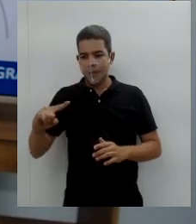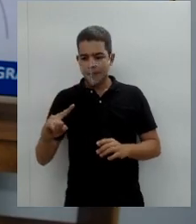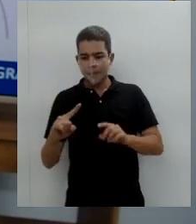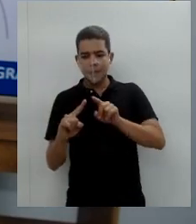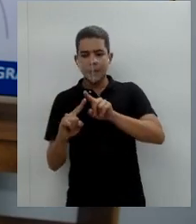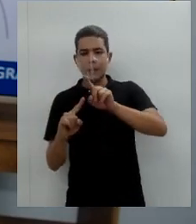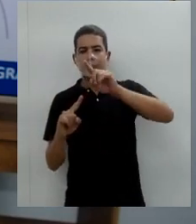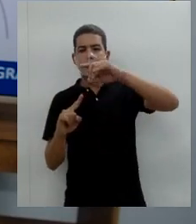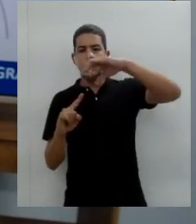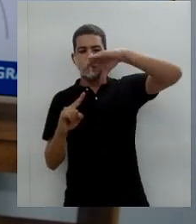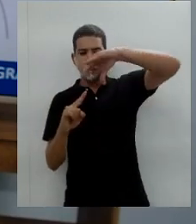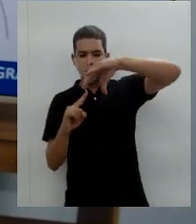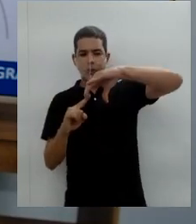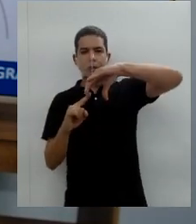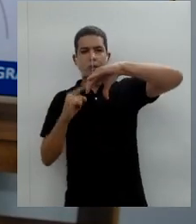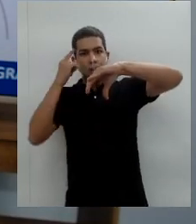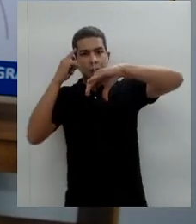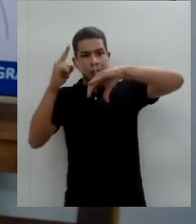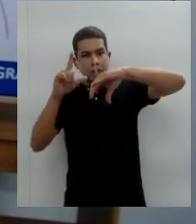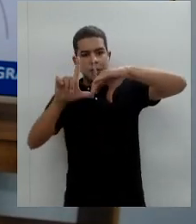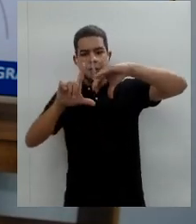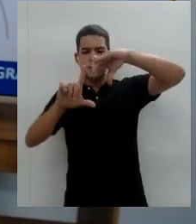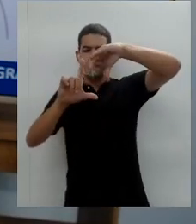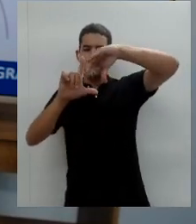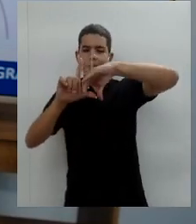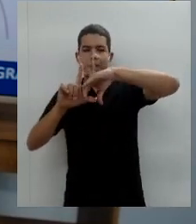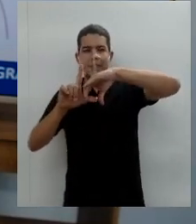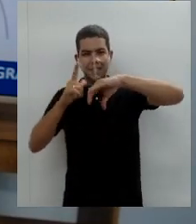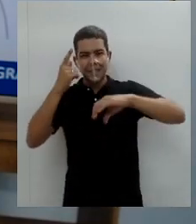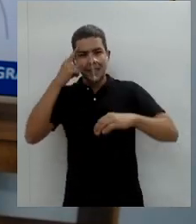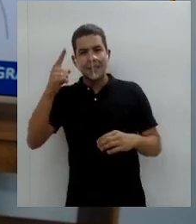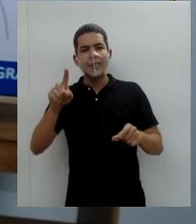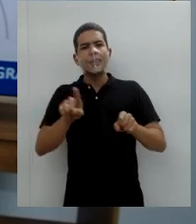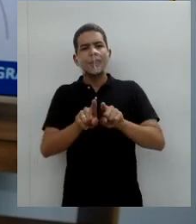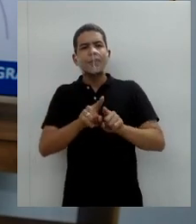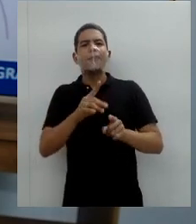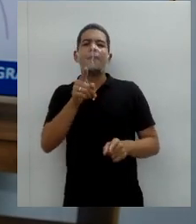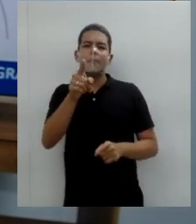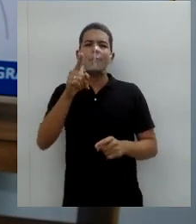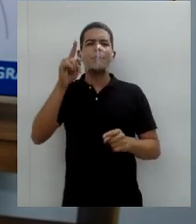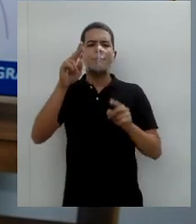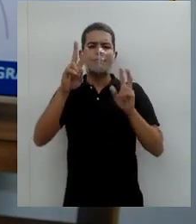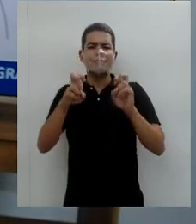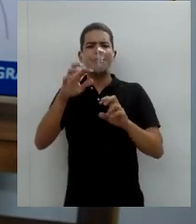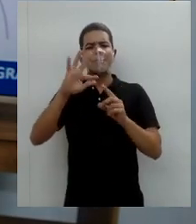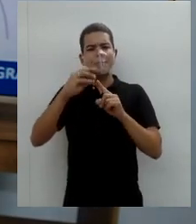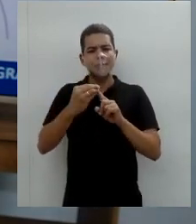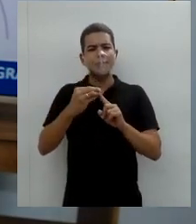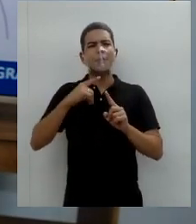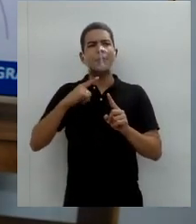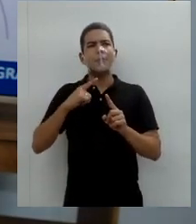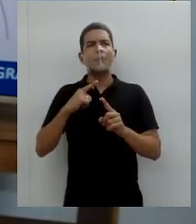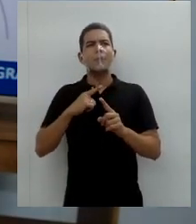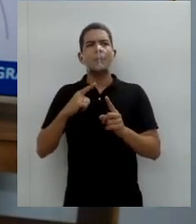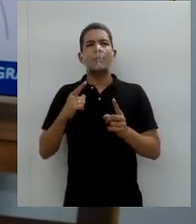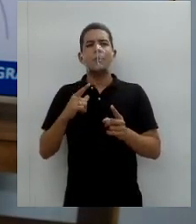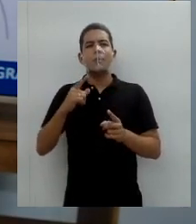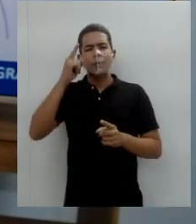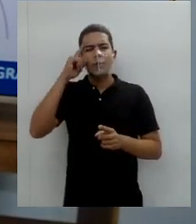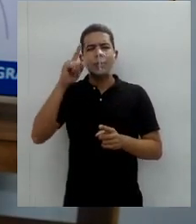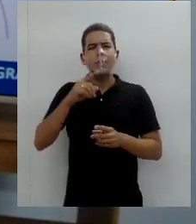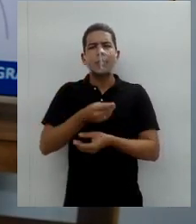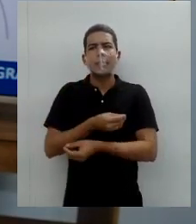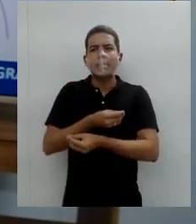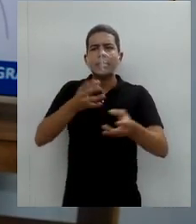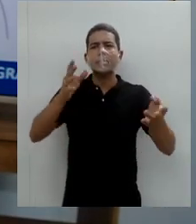conteúdo nosso àquele tema de física que você está acostumado a ver lá em lançamento oblíquo.